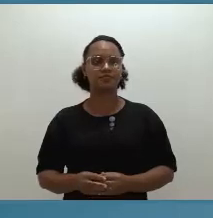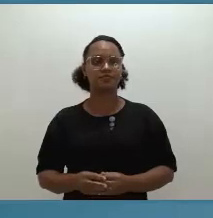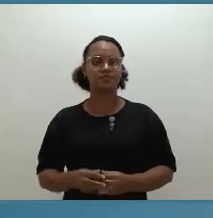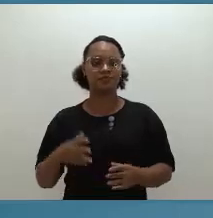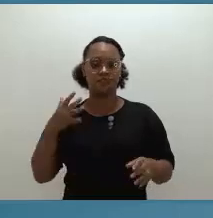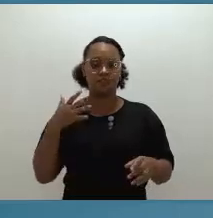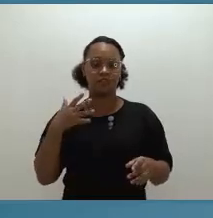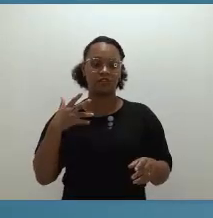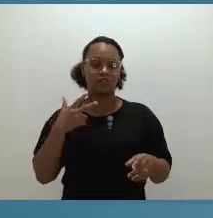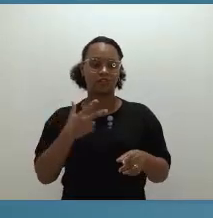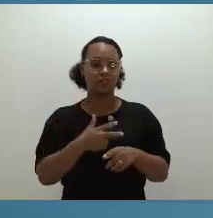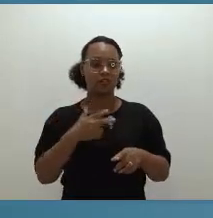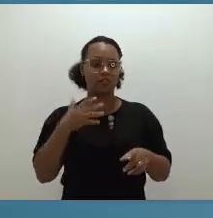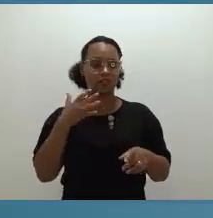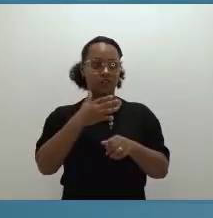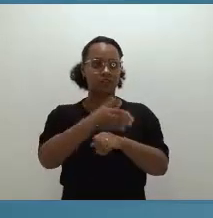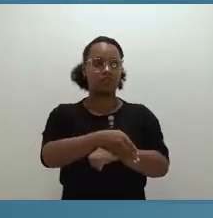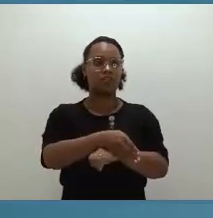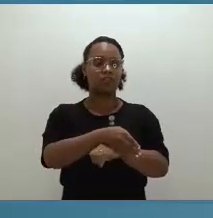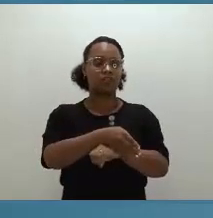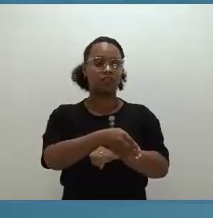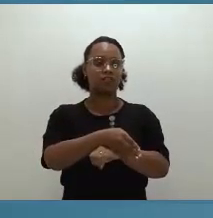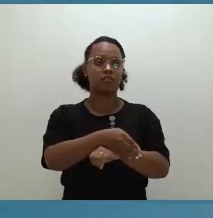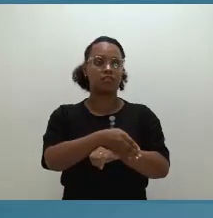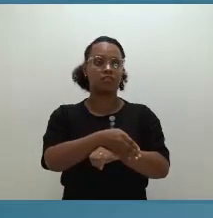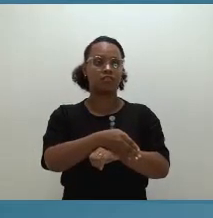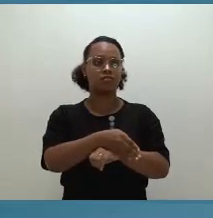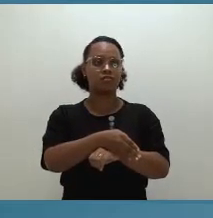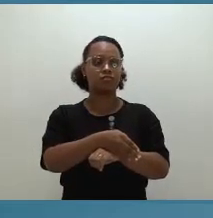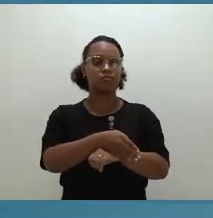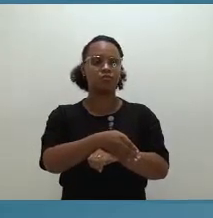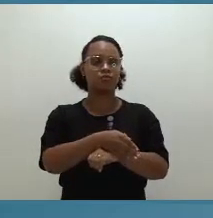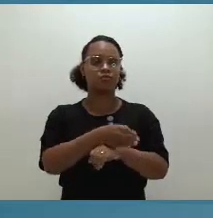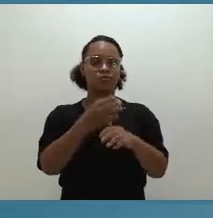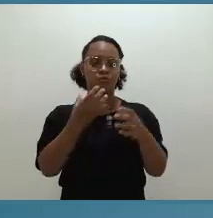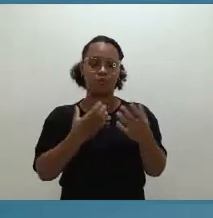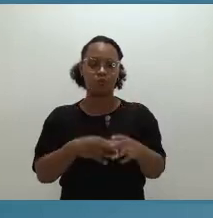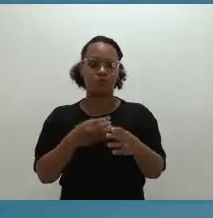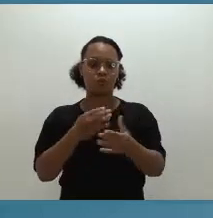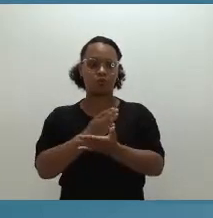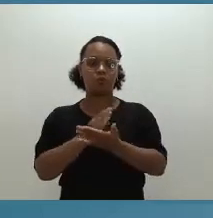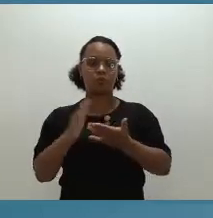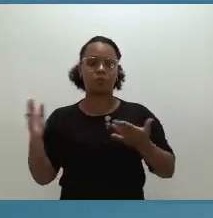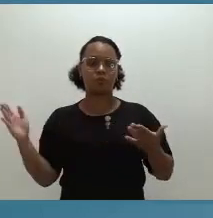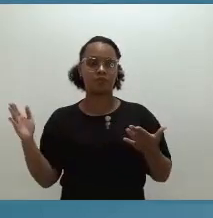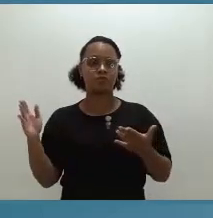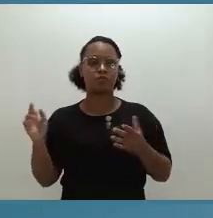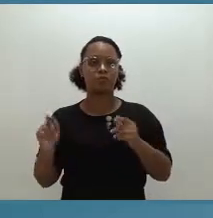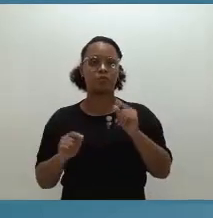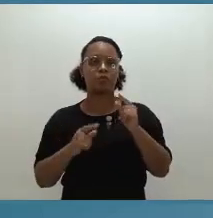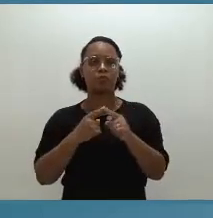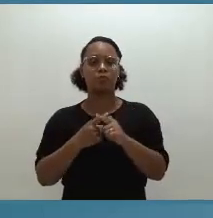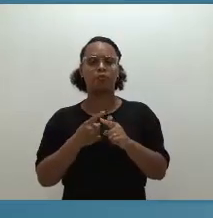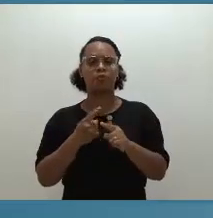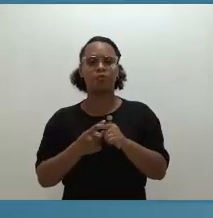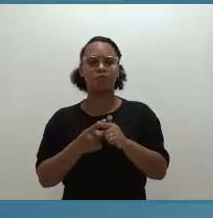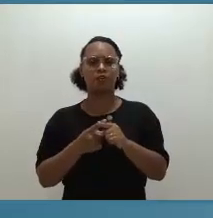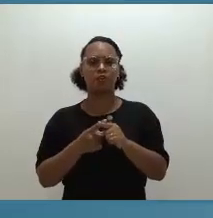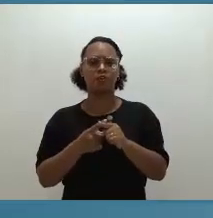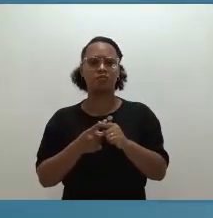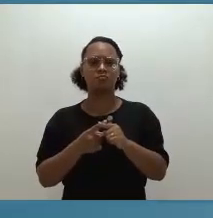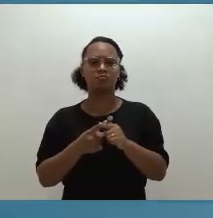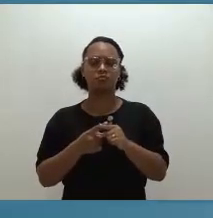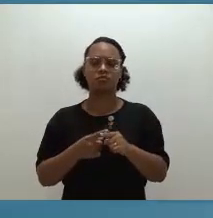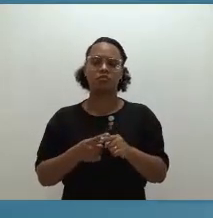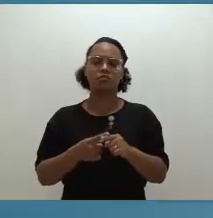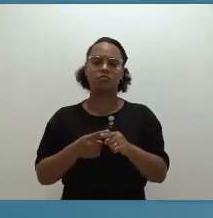providos, já desse concurso, que inicialmente ele foi aberto para... Foram ofertadas 200